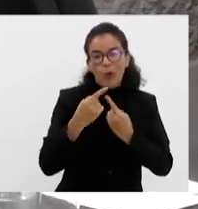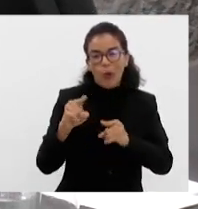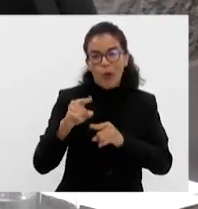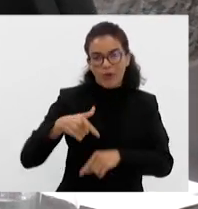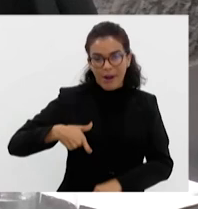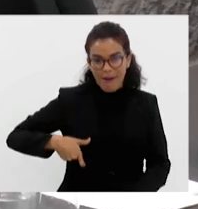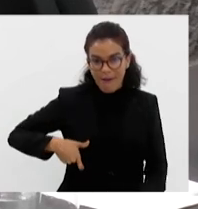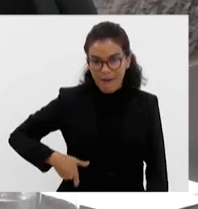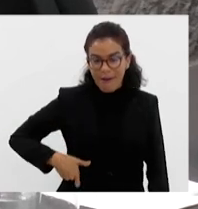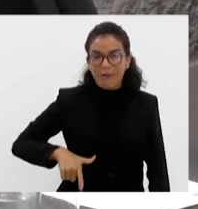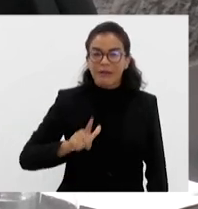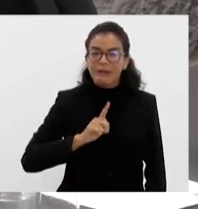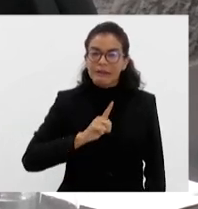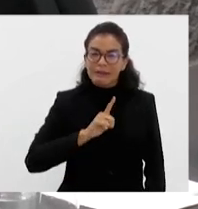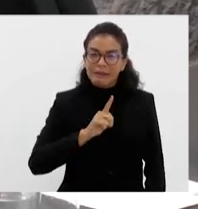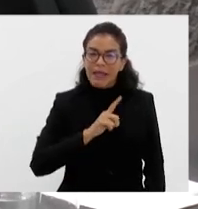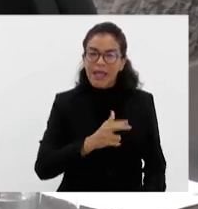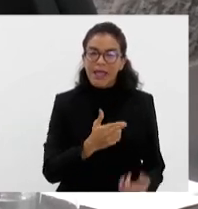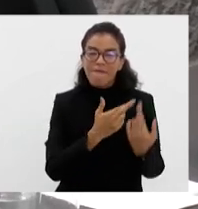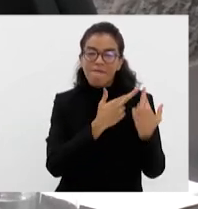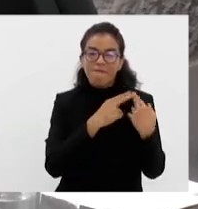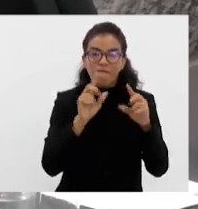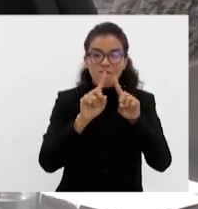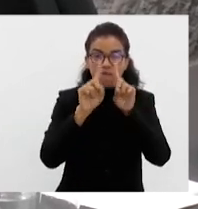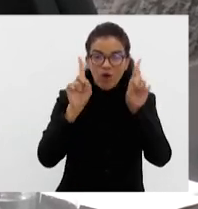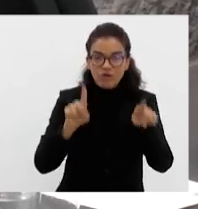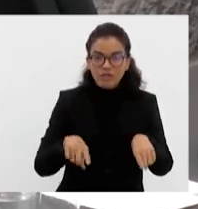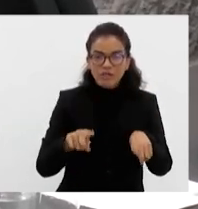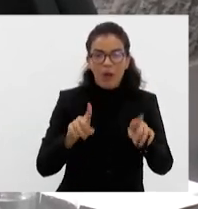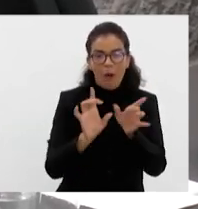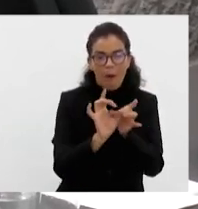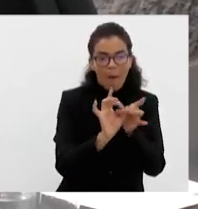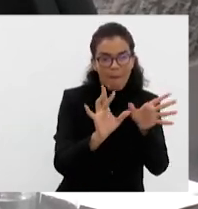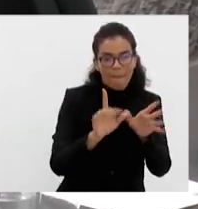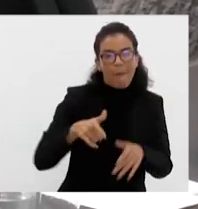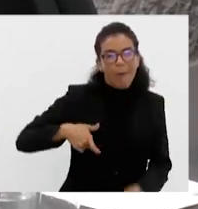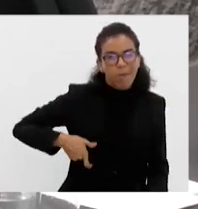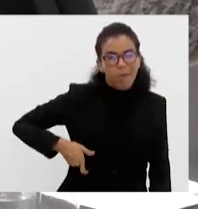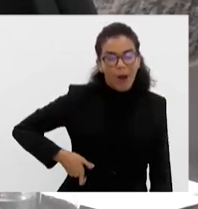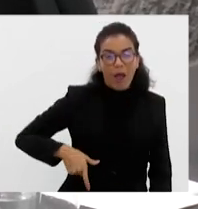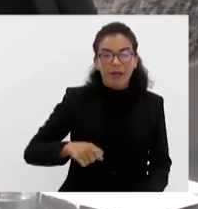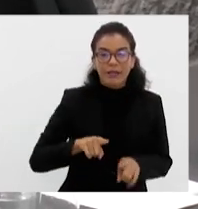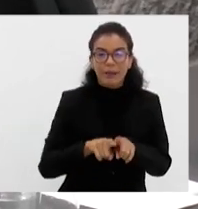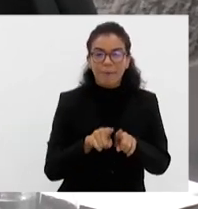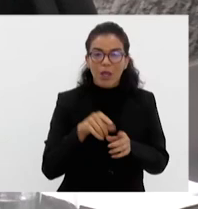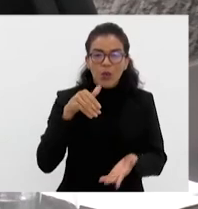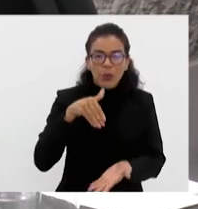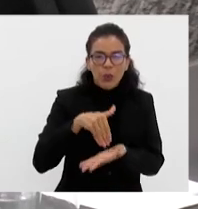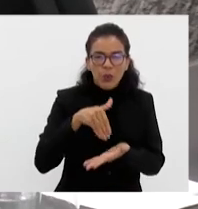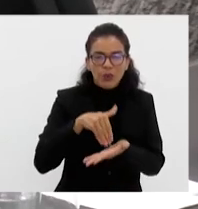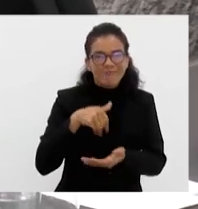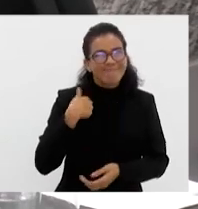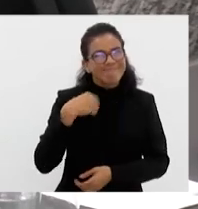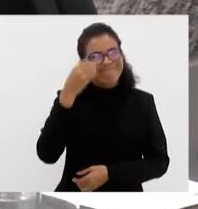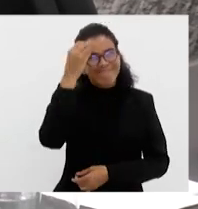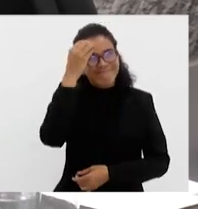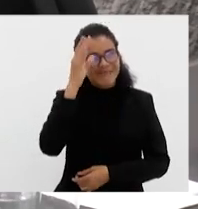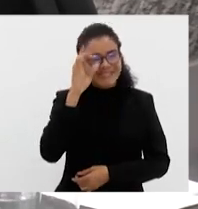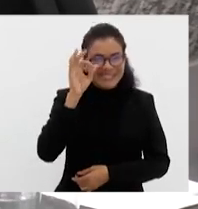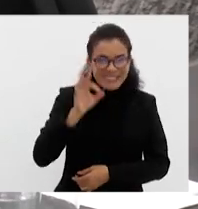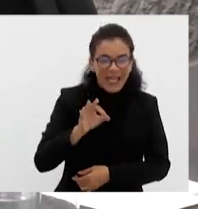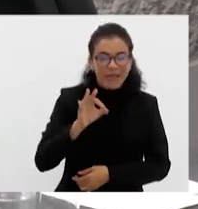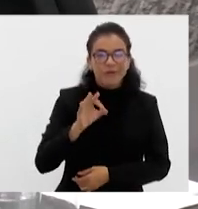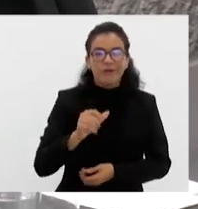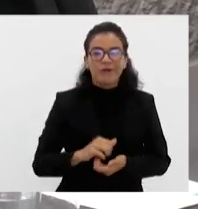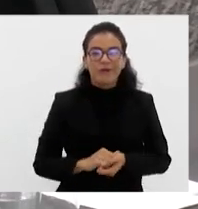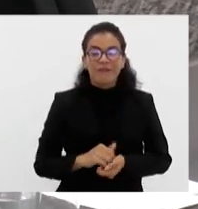ele elenca lá as carreiras e as possibilidades de porte de arma, e no último ou penúltimo item, salvo engano, ele